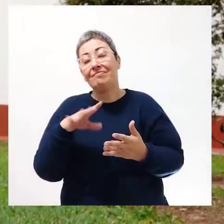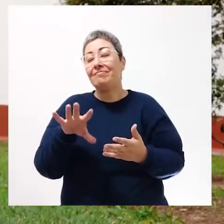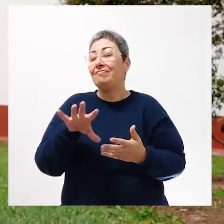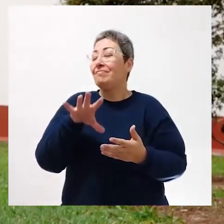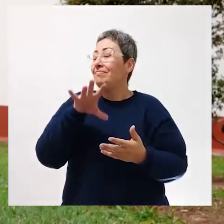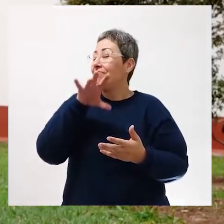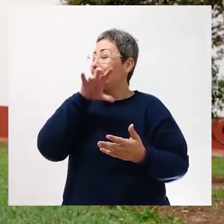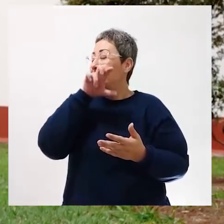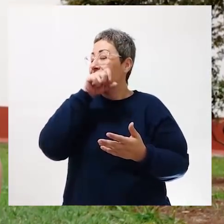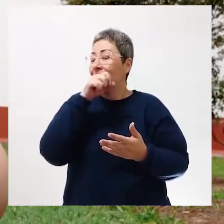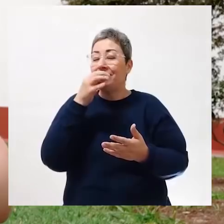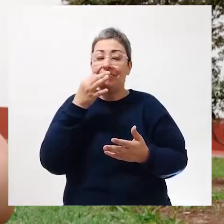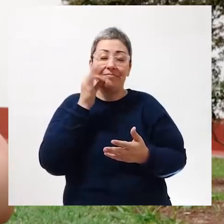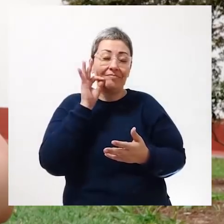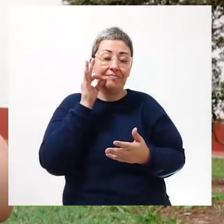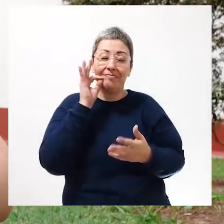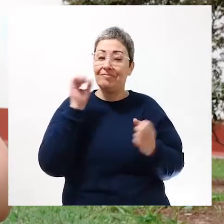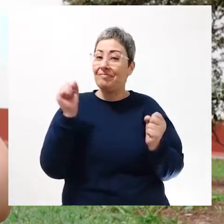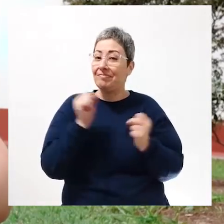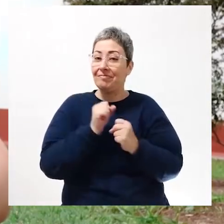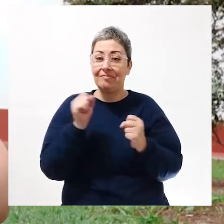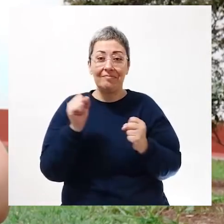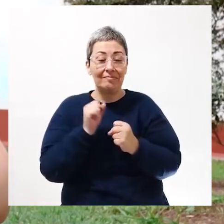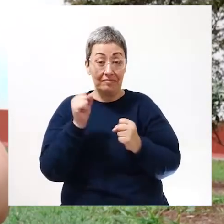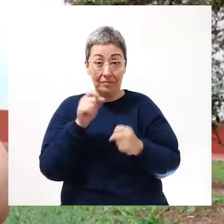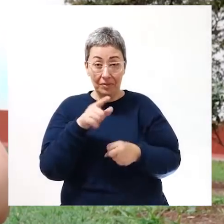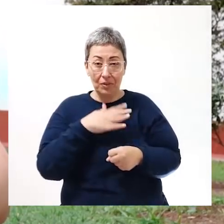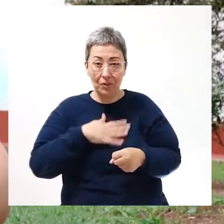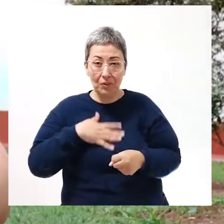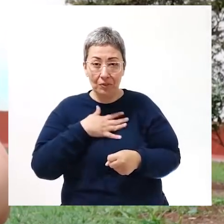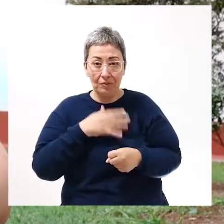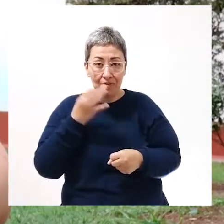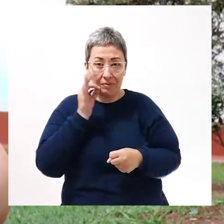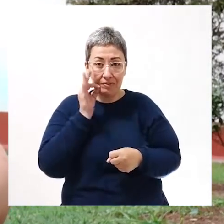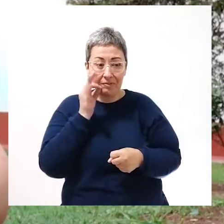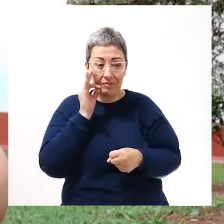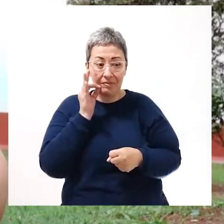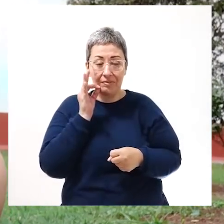delícia o cheiro do café. Eu adoro o cheiro do café. Você gosta de café?